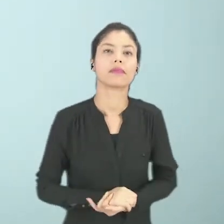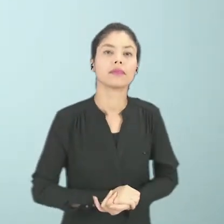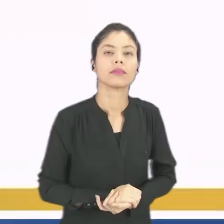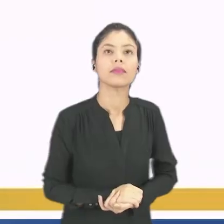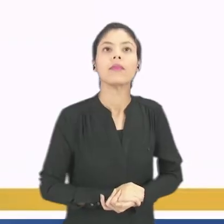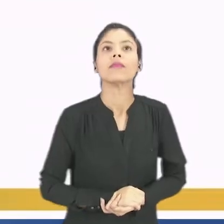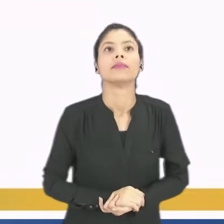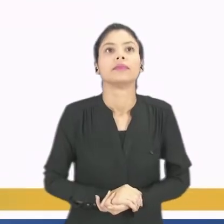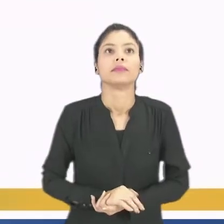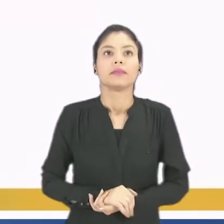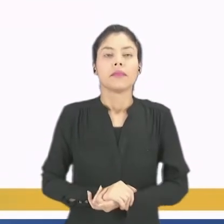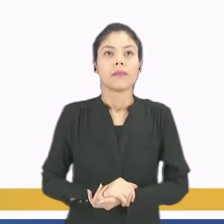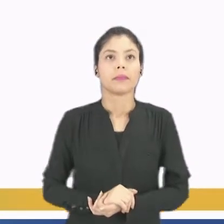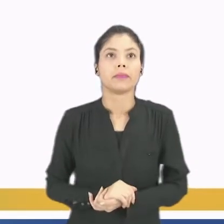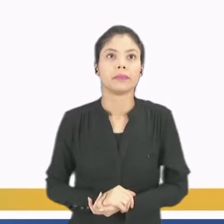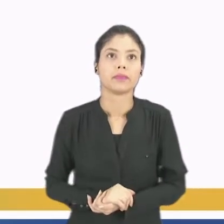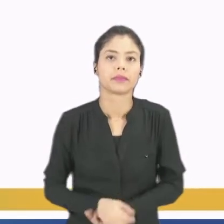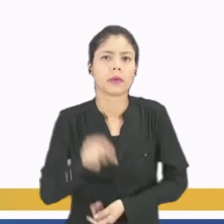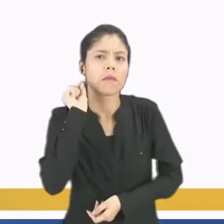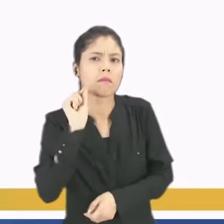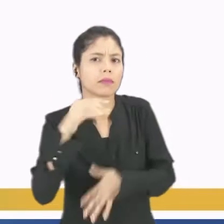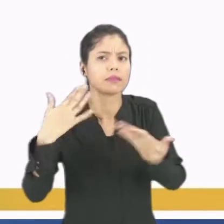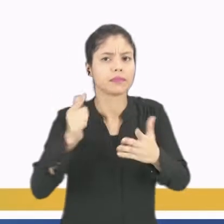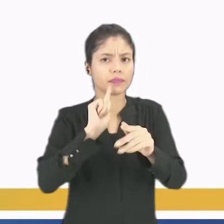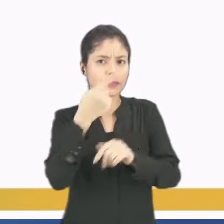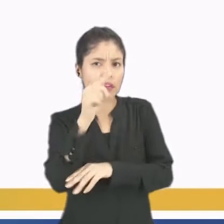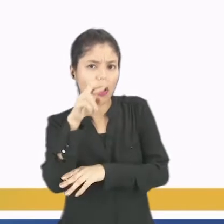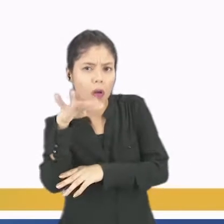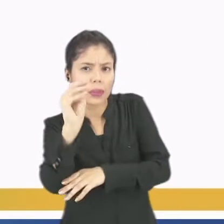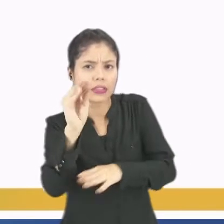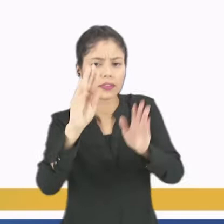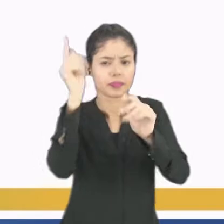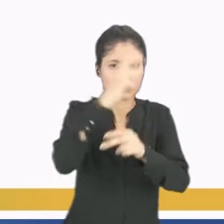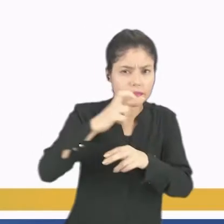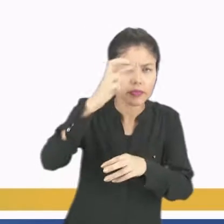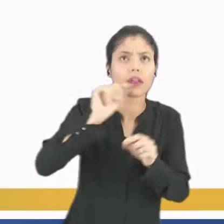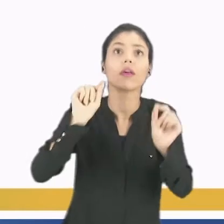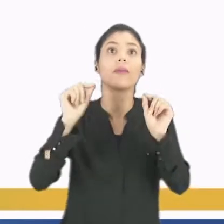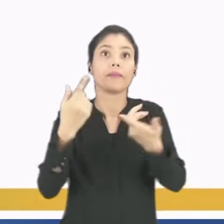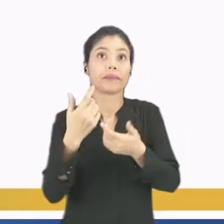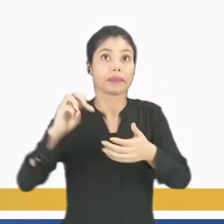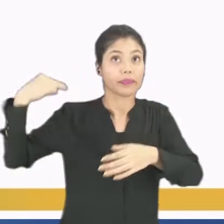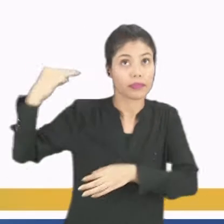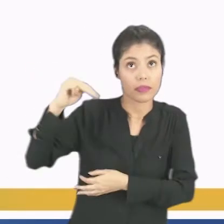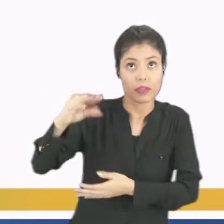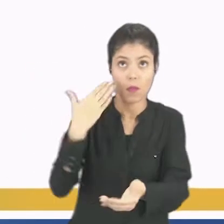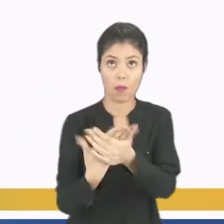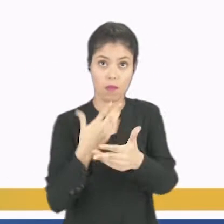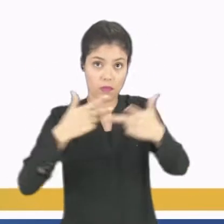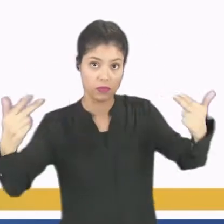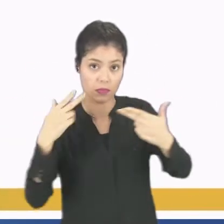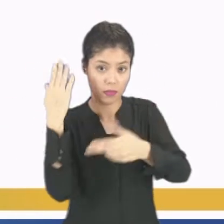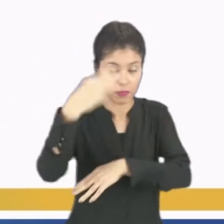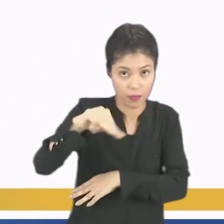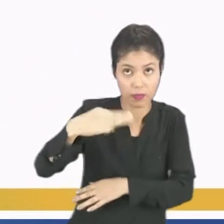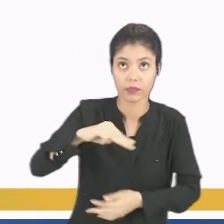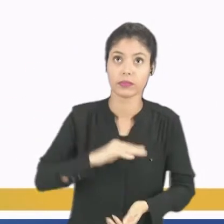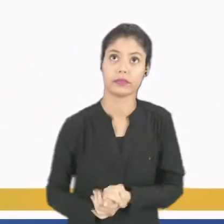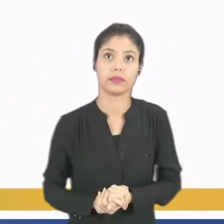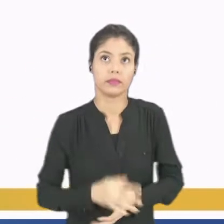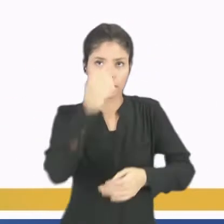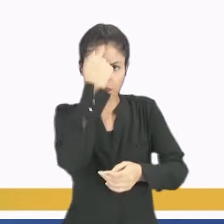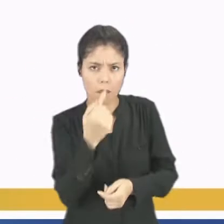comigo, certo? Vamos lá. O que é a geometria analítica? Ela é um ramo da matemática que estuda o objeto